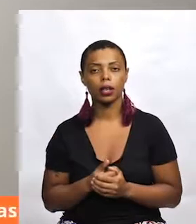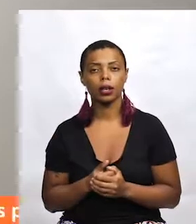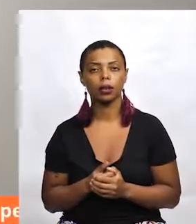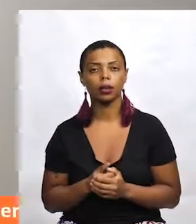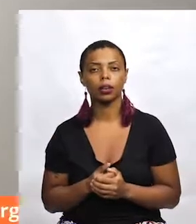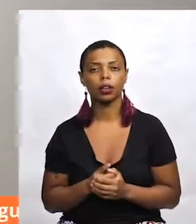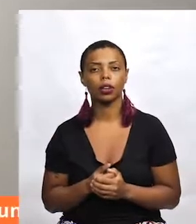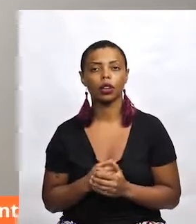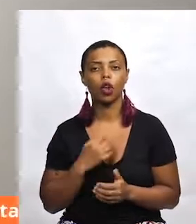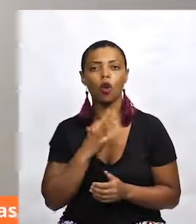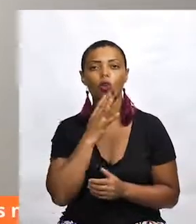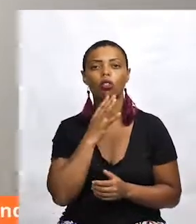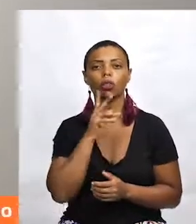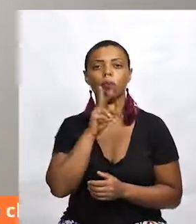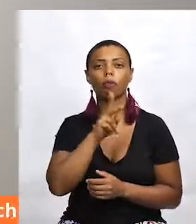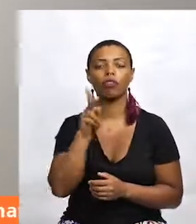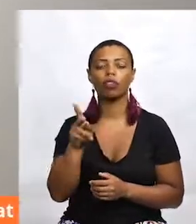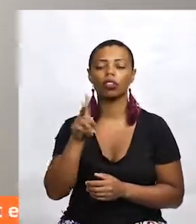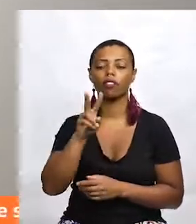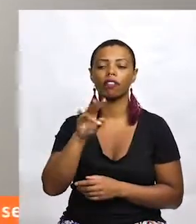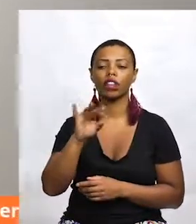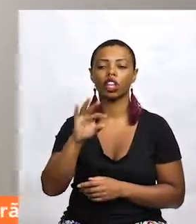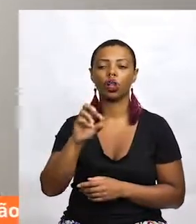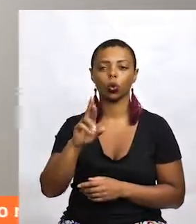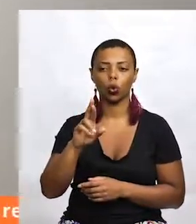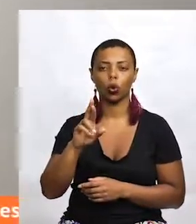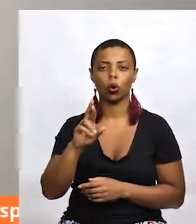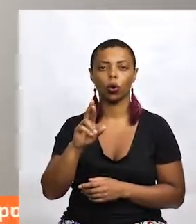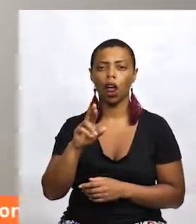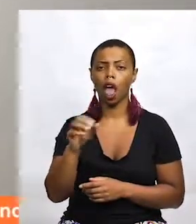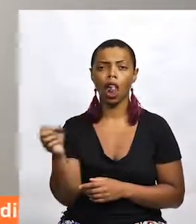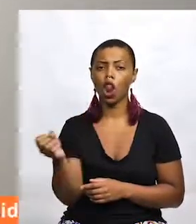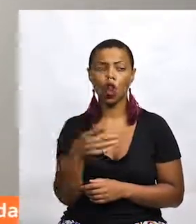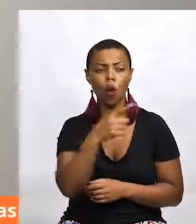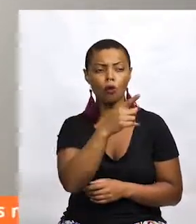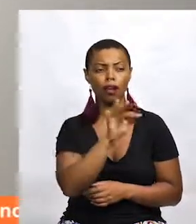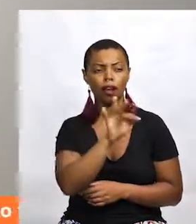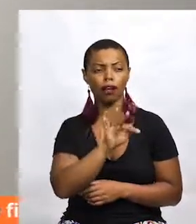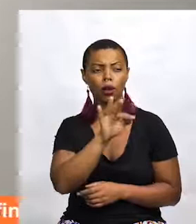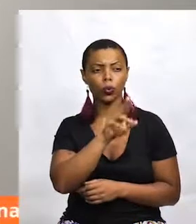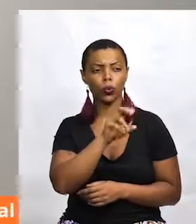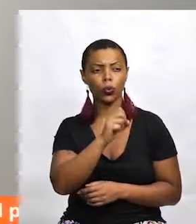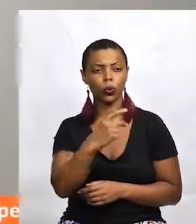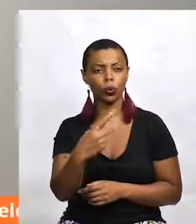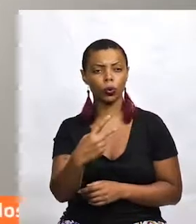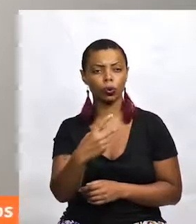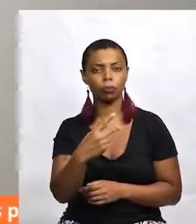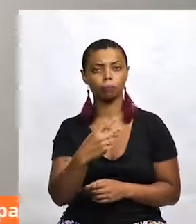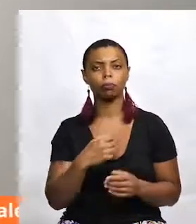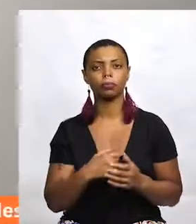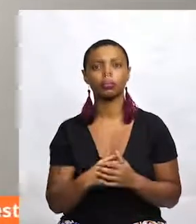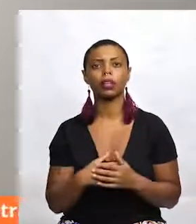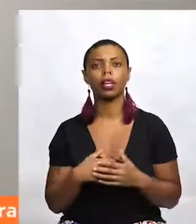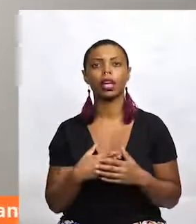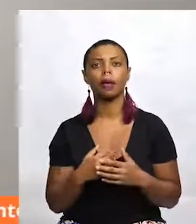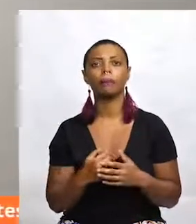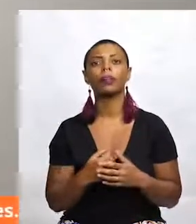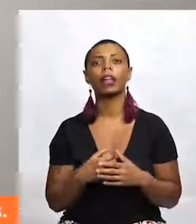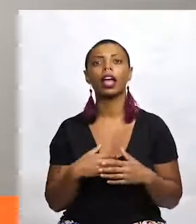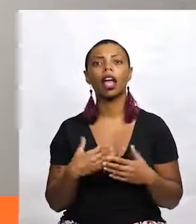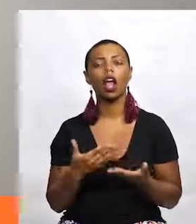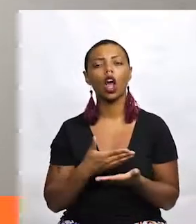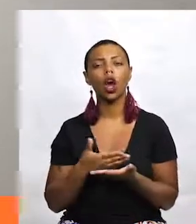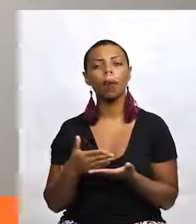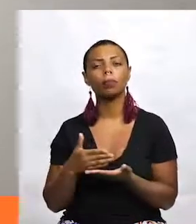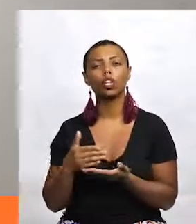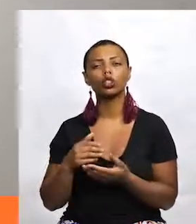eu conheci o professor Vitor, que ele era um recém-contratado da USP ali de São Carlos, ele começou a fazer workshops na parte de astrofísica.